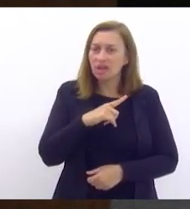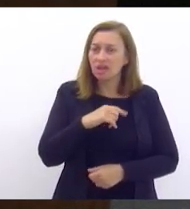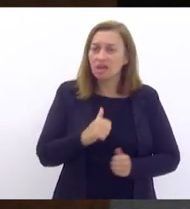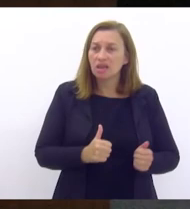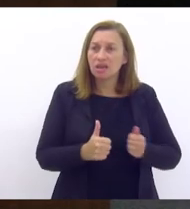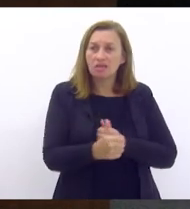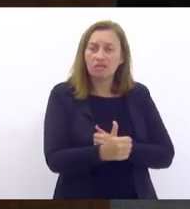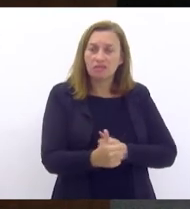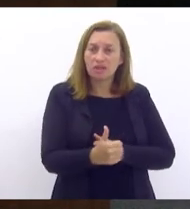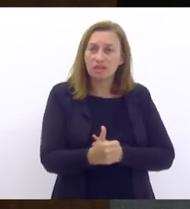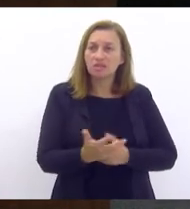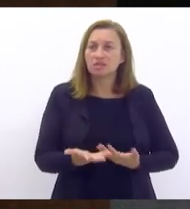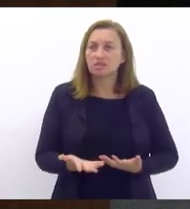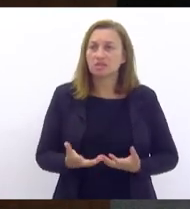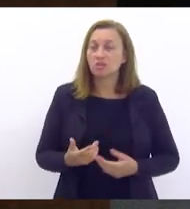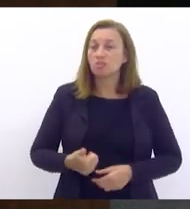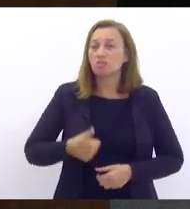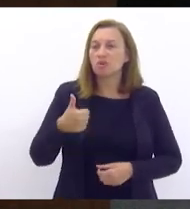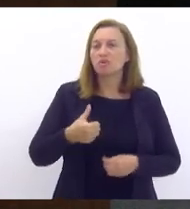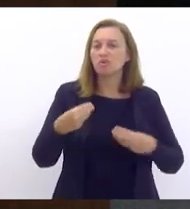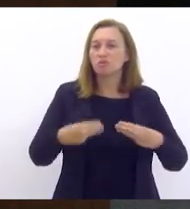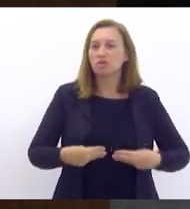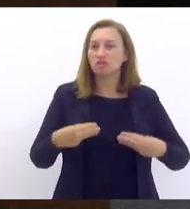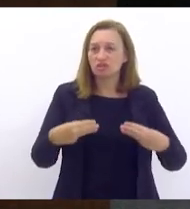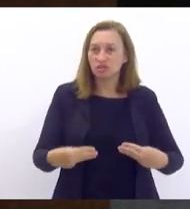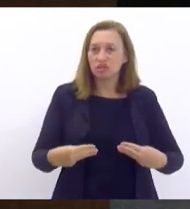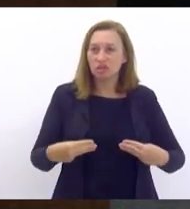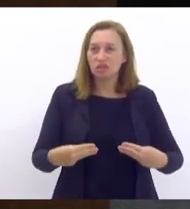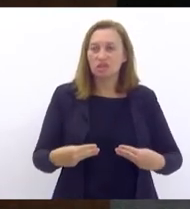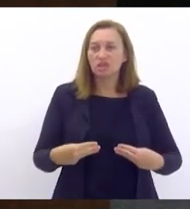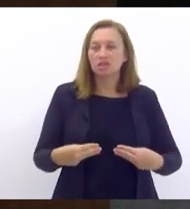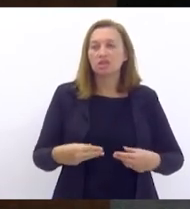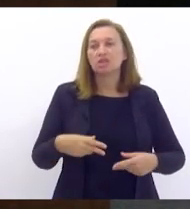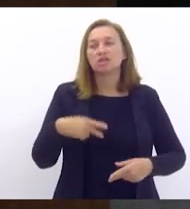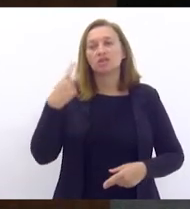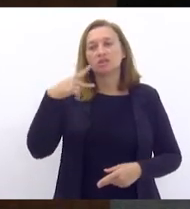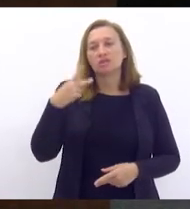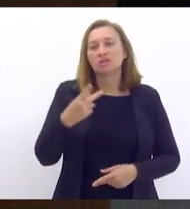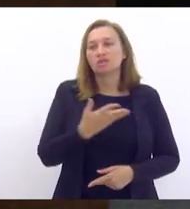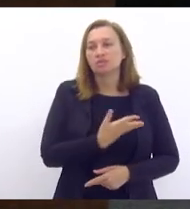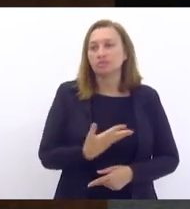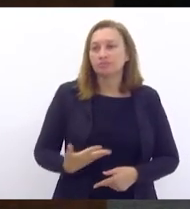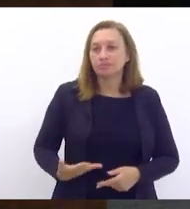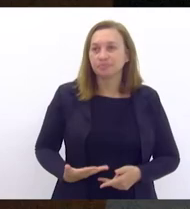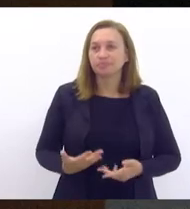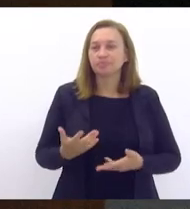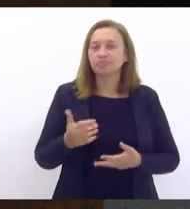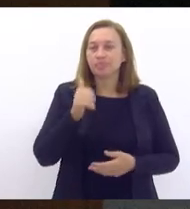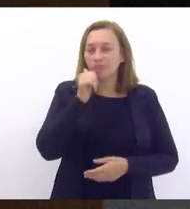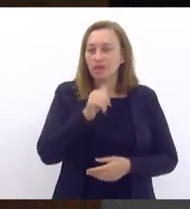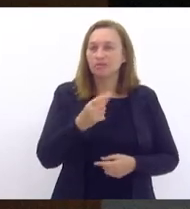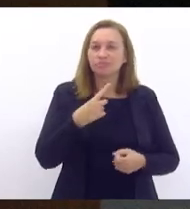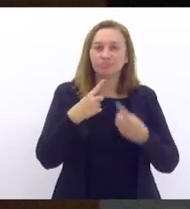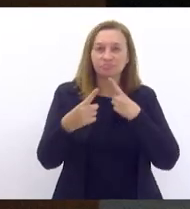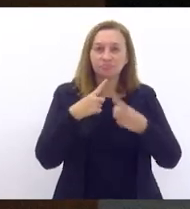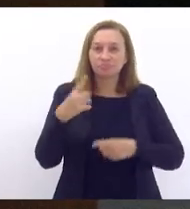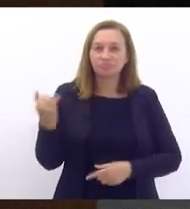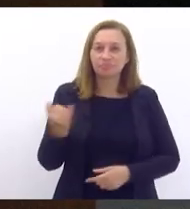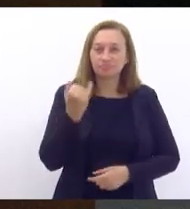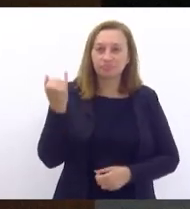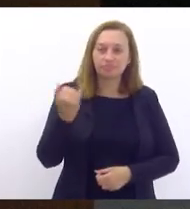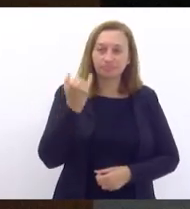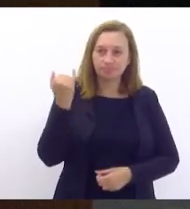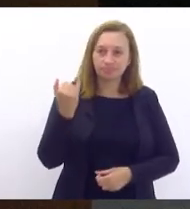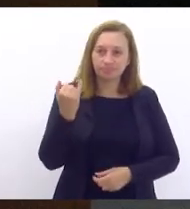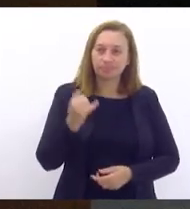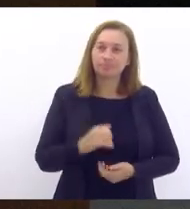dessa pasta, a primeira vez, um ministério de políticas para as mulheres, garantindo ali debates tão importantes